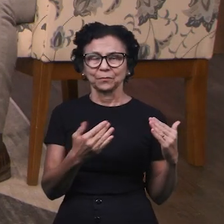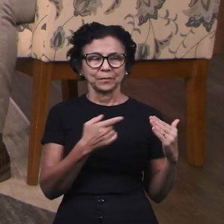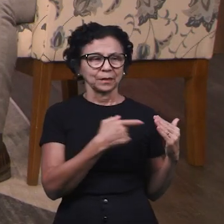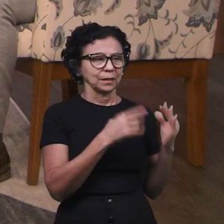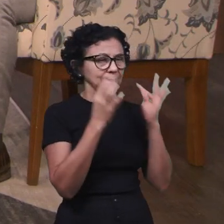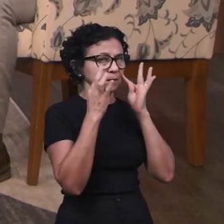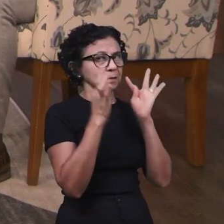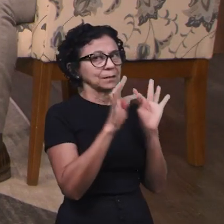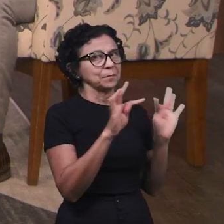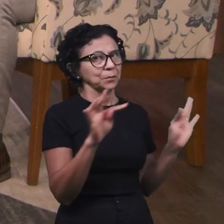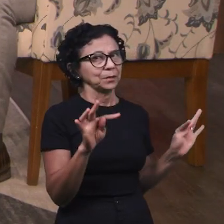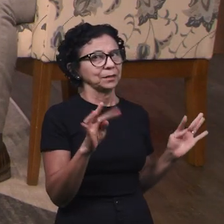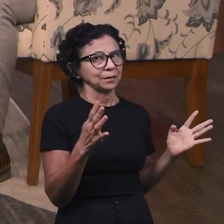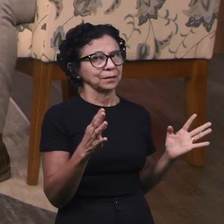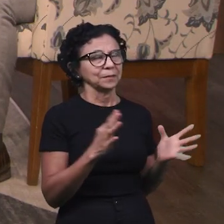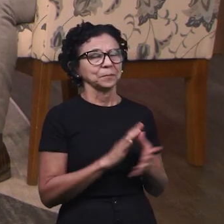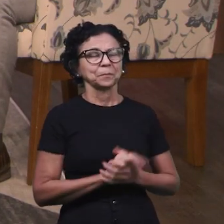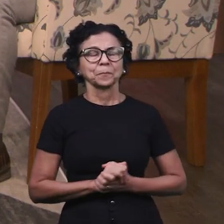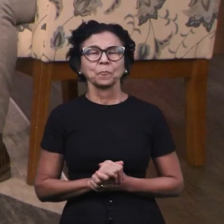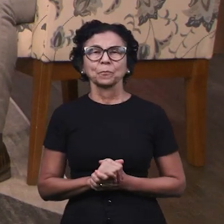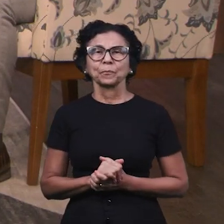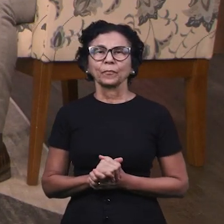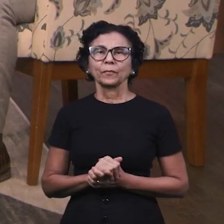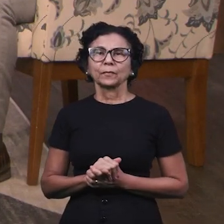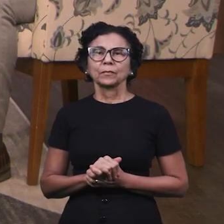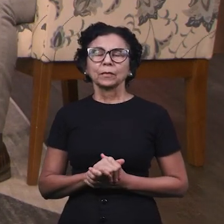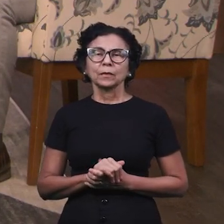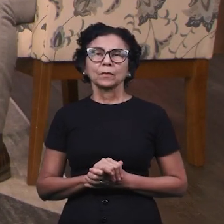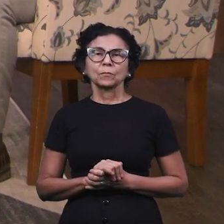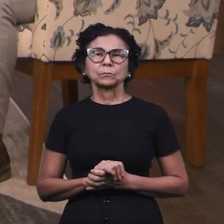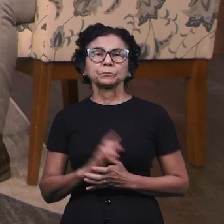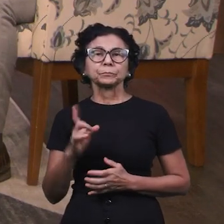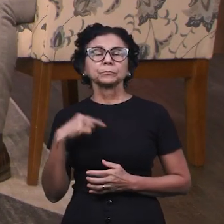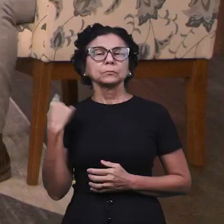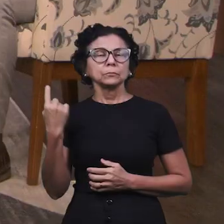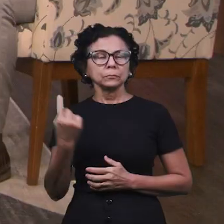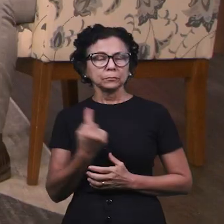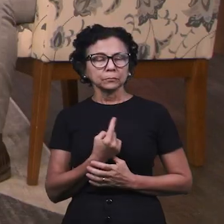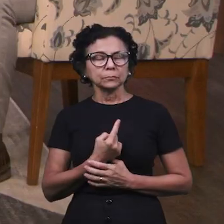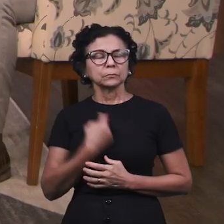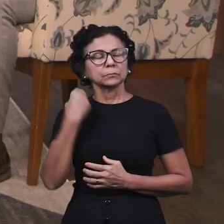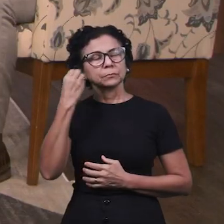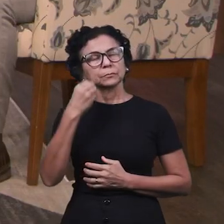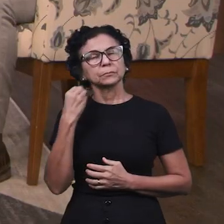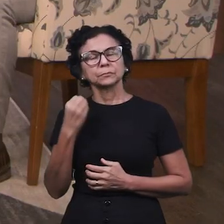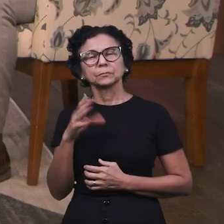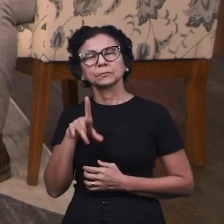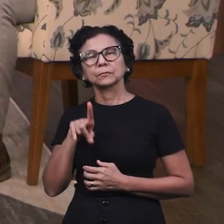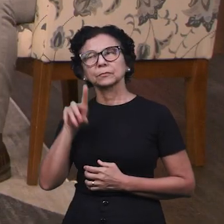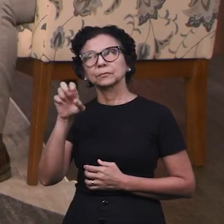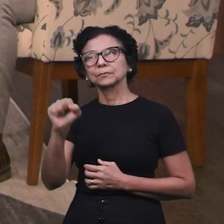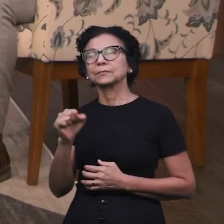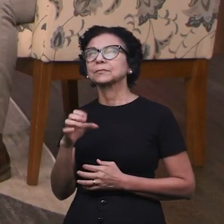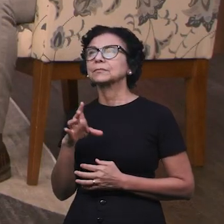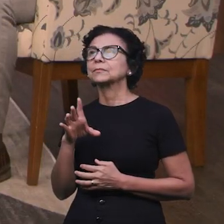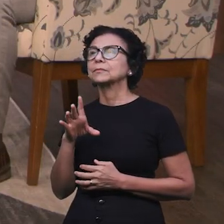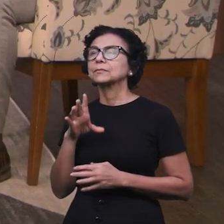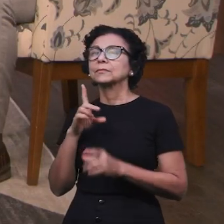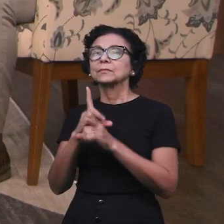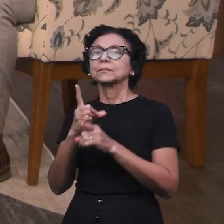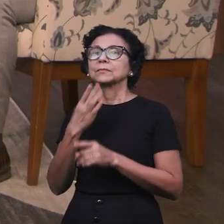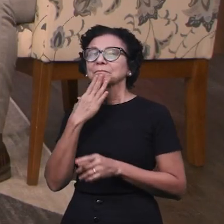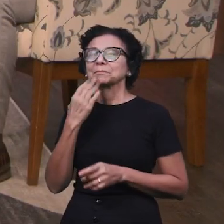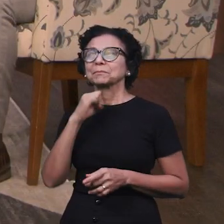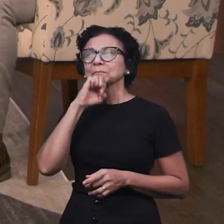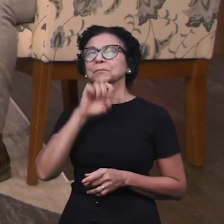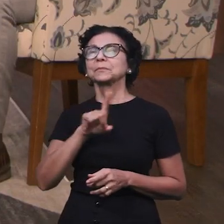né? Porque o encontro com o Pai se daria por último. E nós vivemos essa expectativa. Vivemos essa experiência. Do encontro com o Pai. Na é verdade,